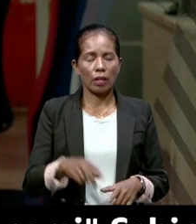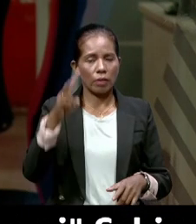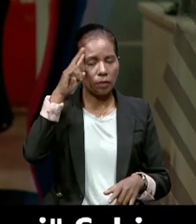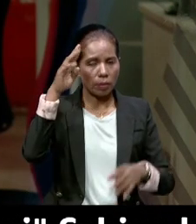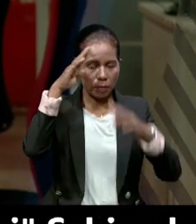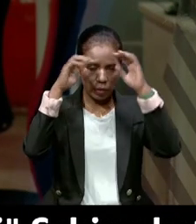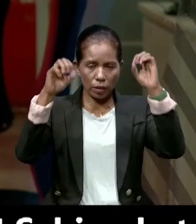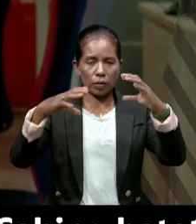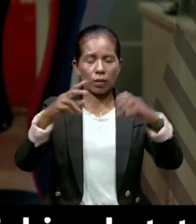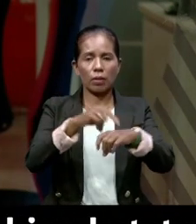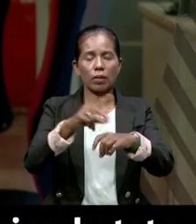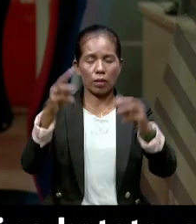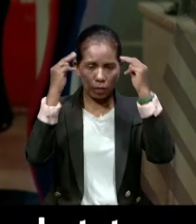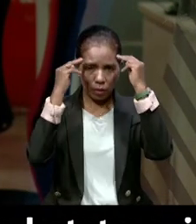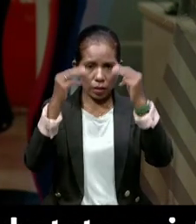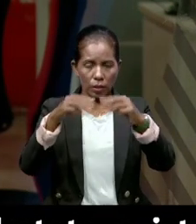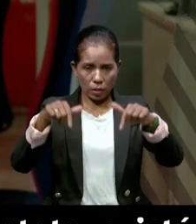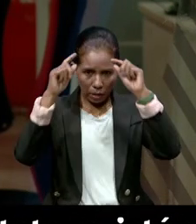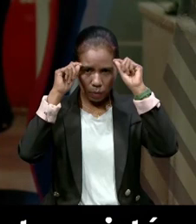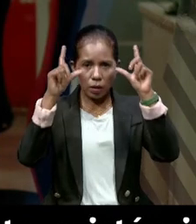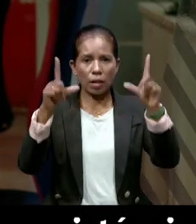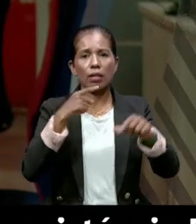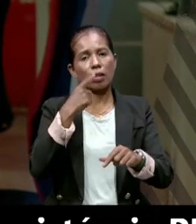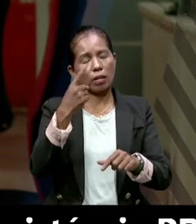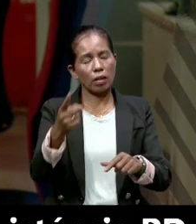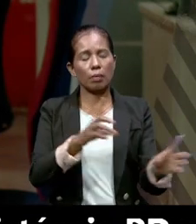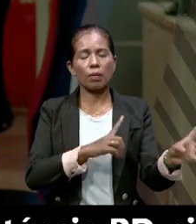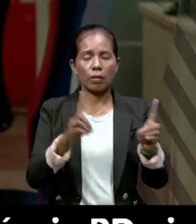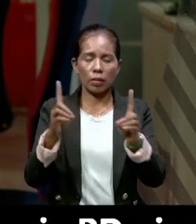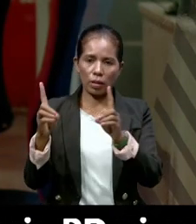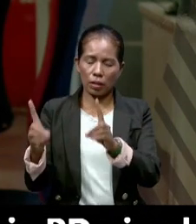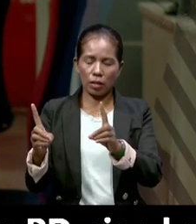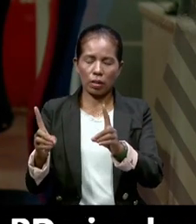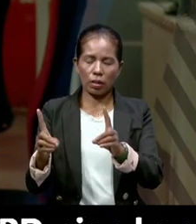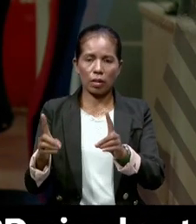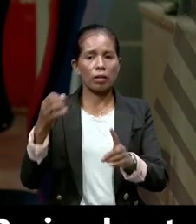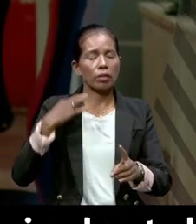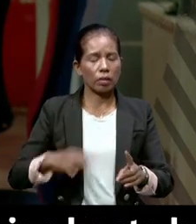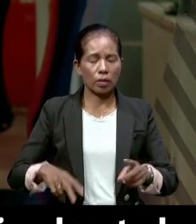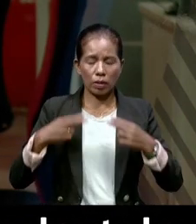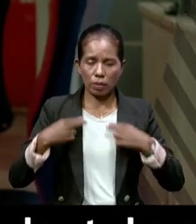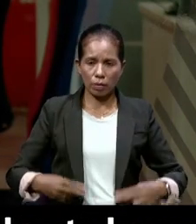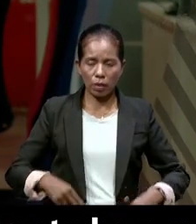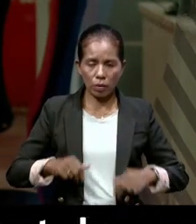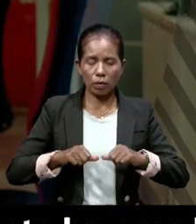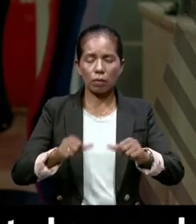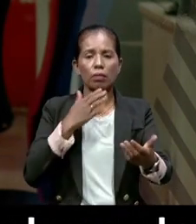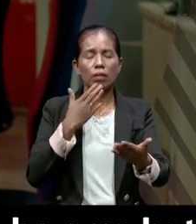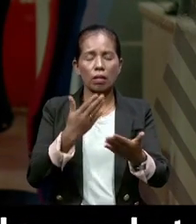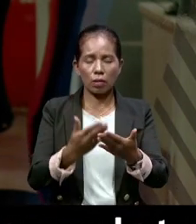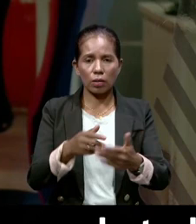Vice-Prezidenti Konsellu Nacional Islaminku ia Timor-Leste hateten implementasaun fraternidade umana lau diak tebes ia Timor-Leste.